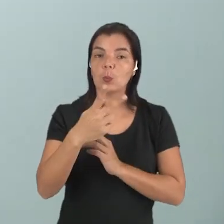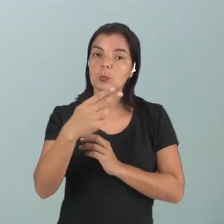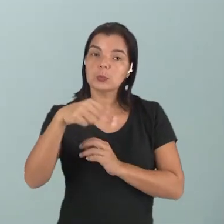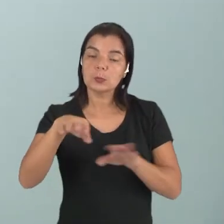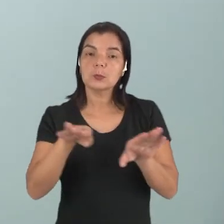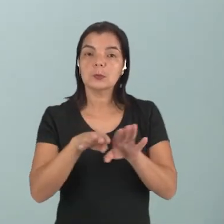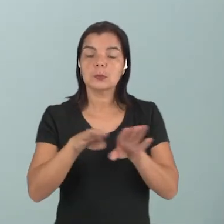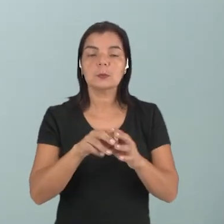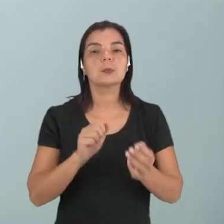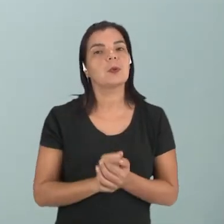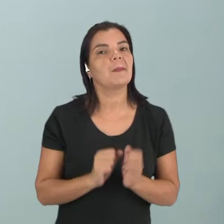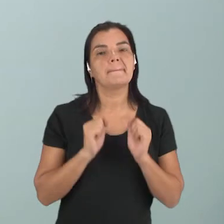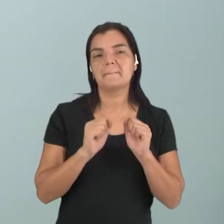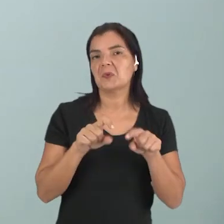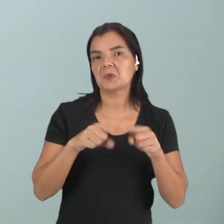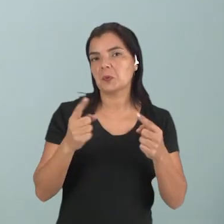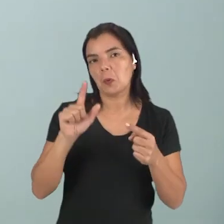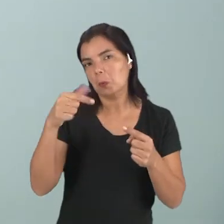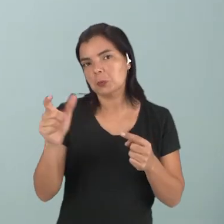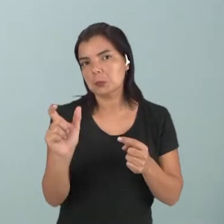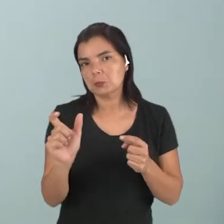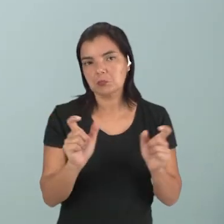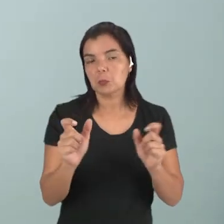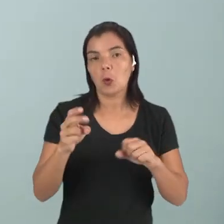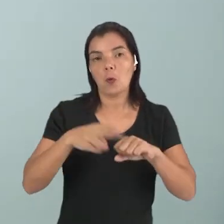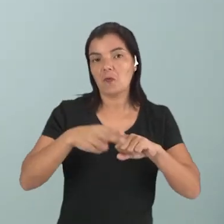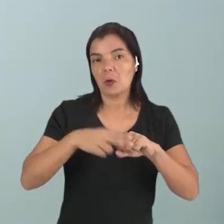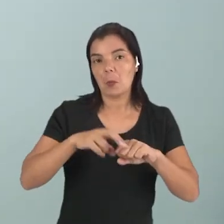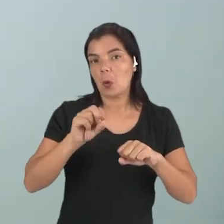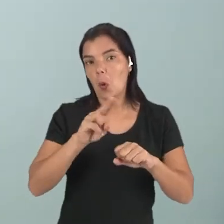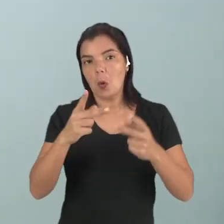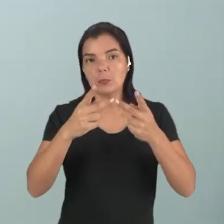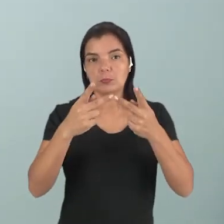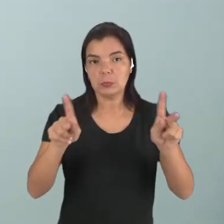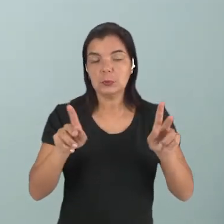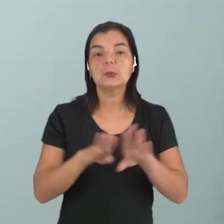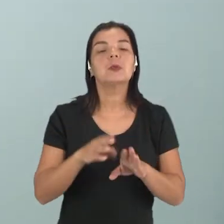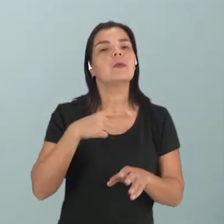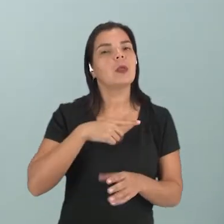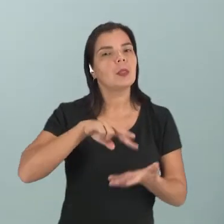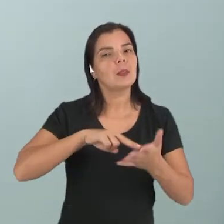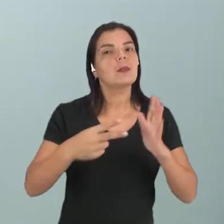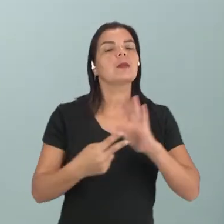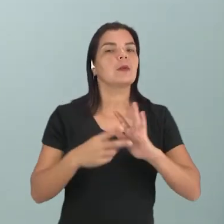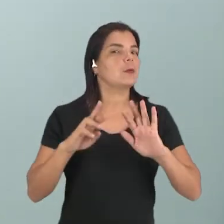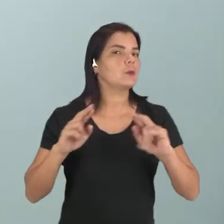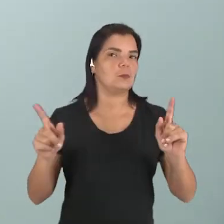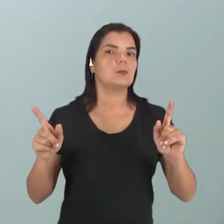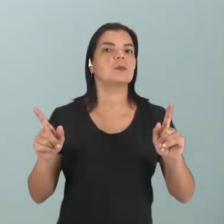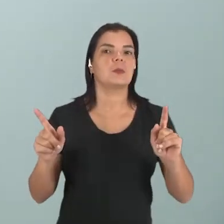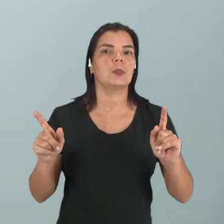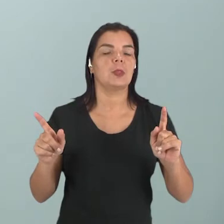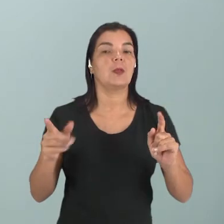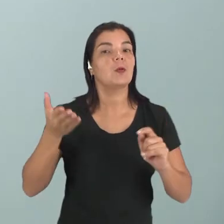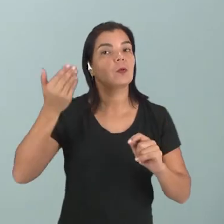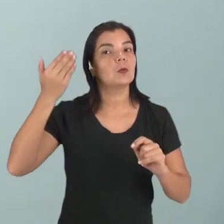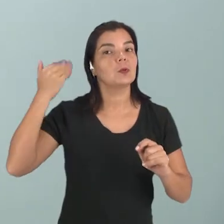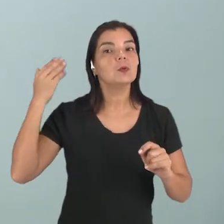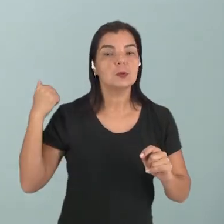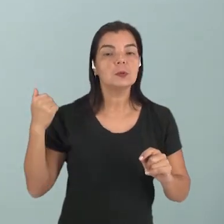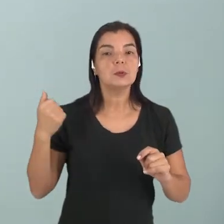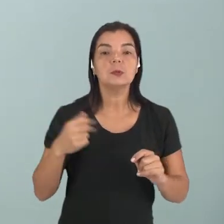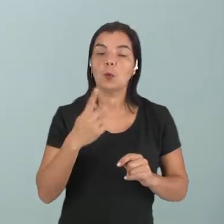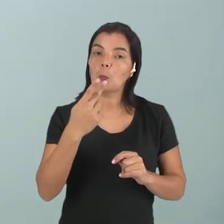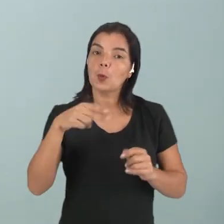partícula, que pode ser uma outra palavra, um verbo, uma preposição, a gente vai ter um significado totalmente diferente do que era o seu